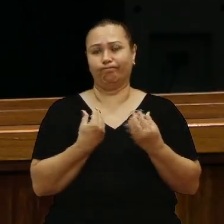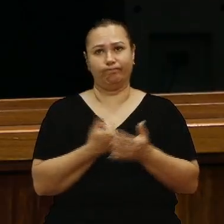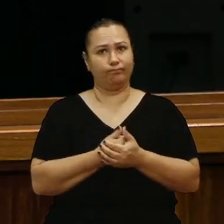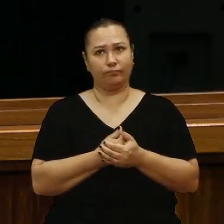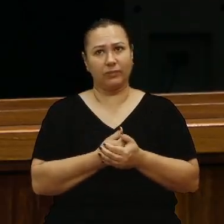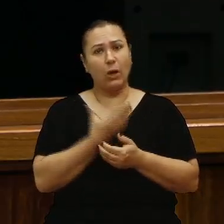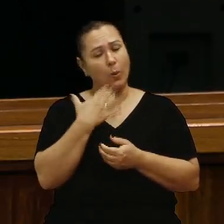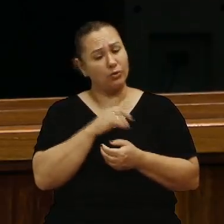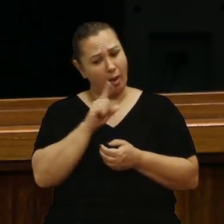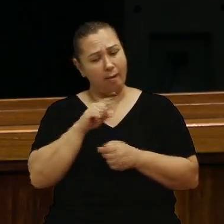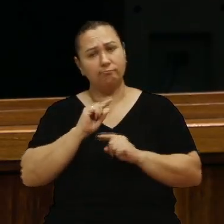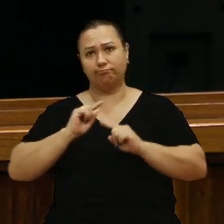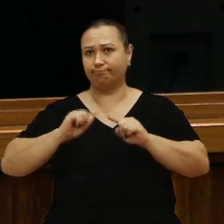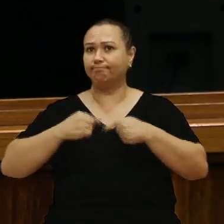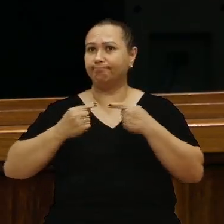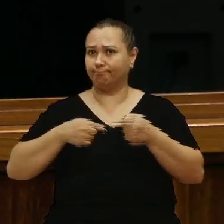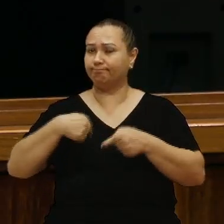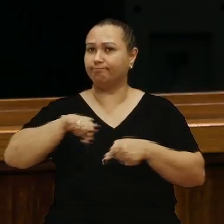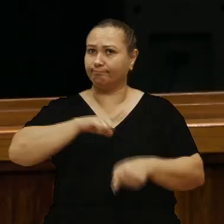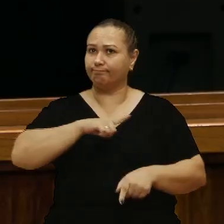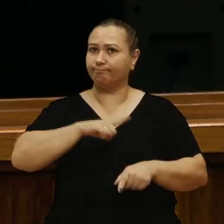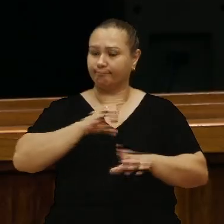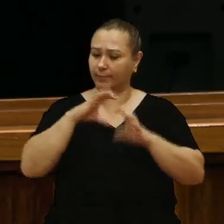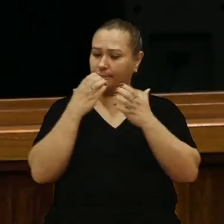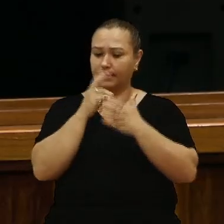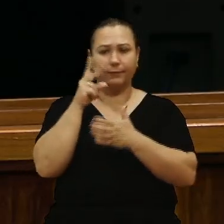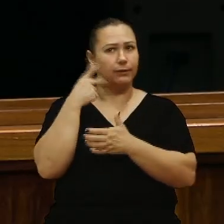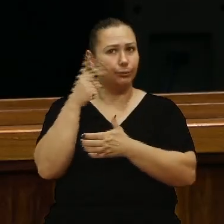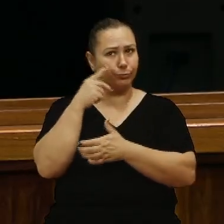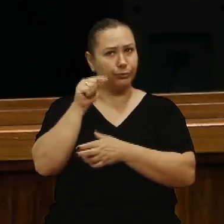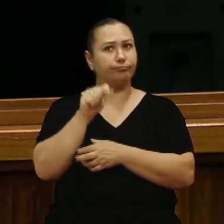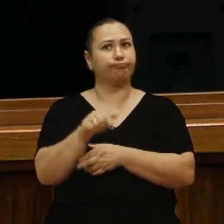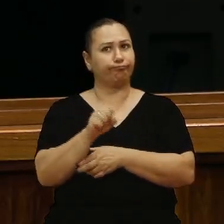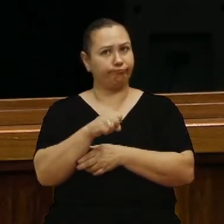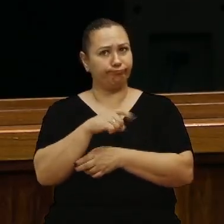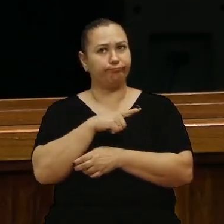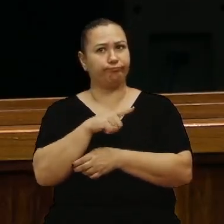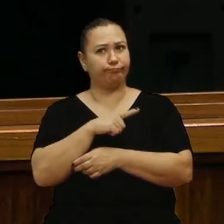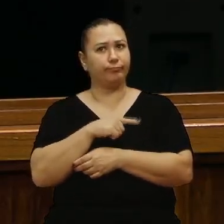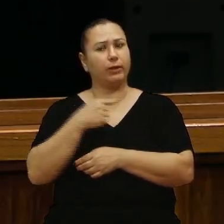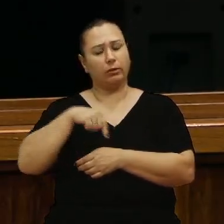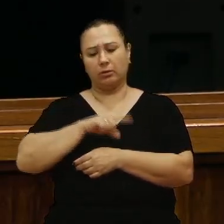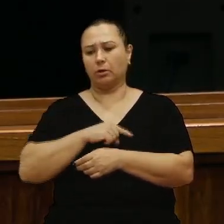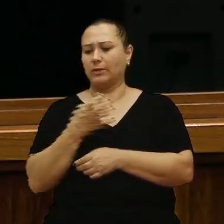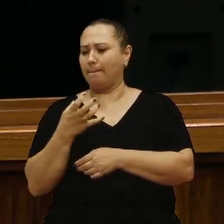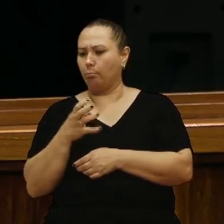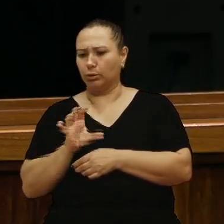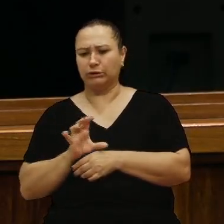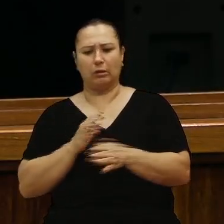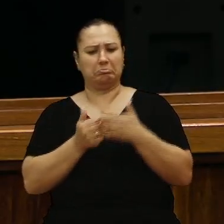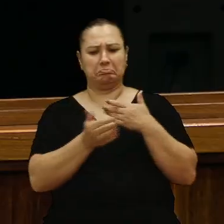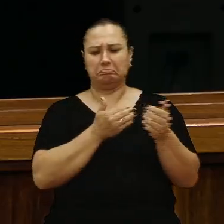que esse é o desafio que nós, enquanto Câmara de Vereadores, enquanto oposição,